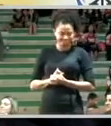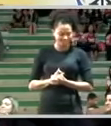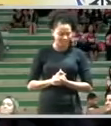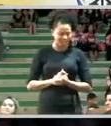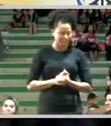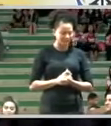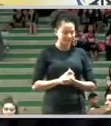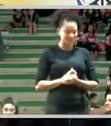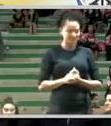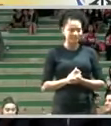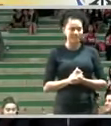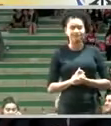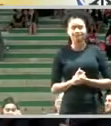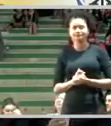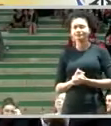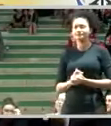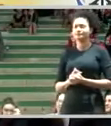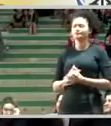Olha,